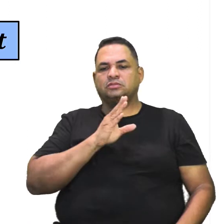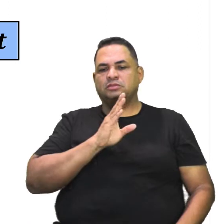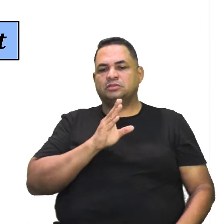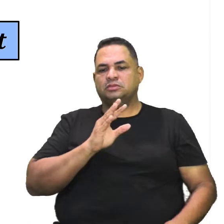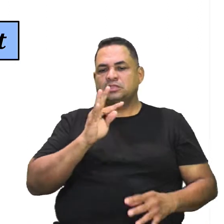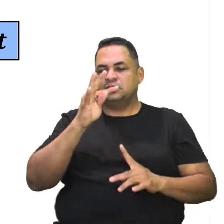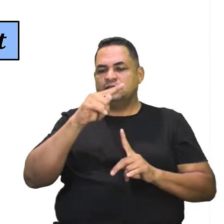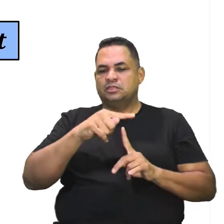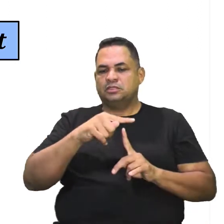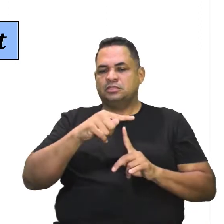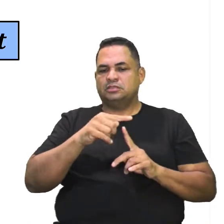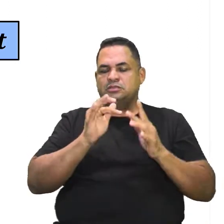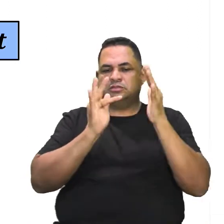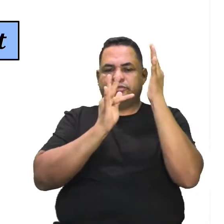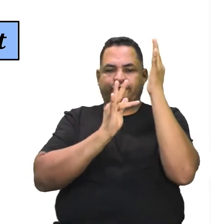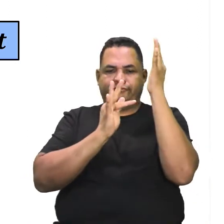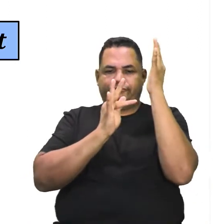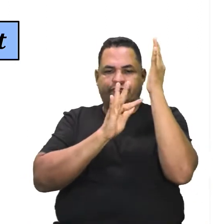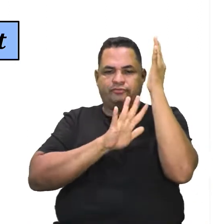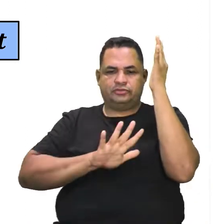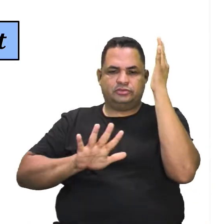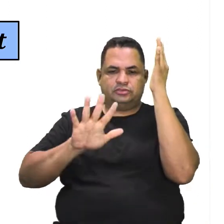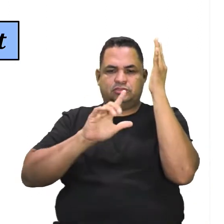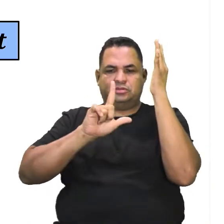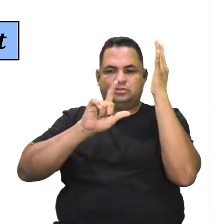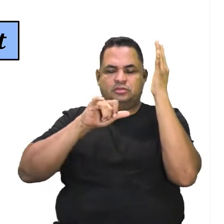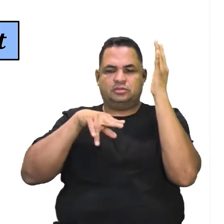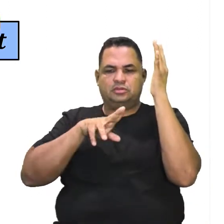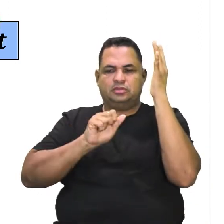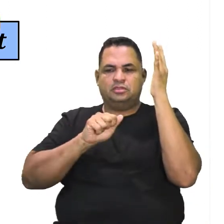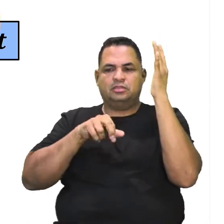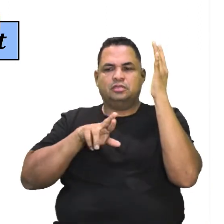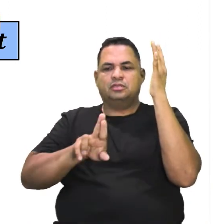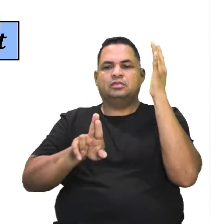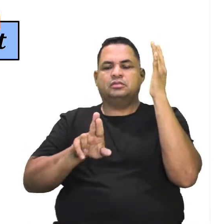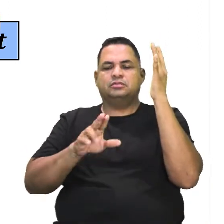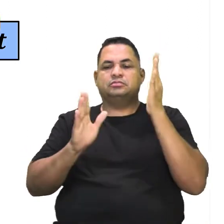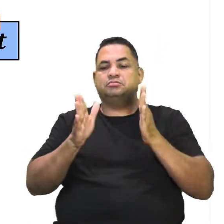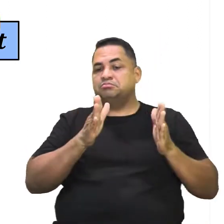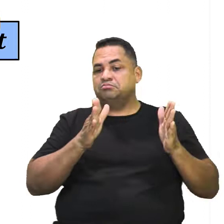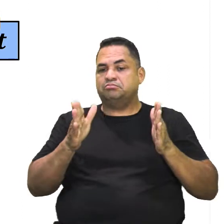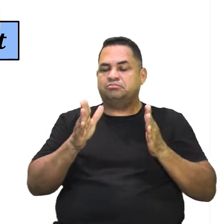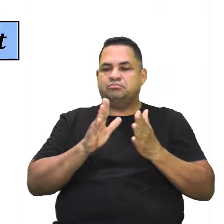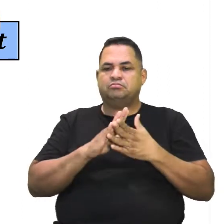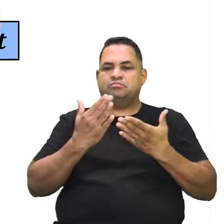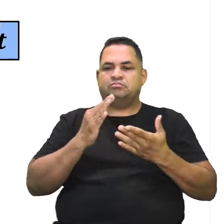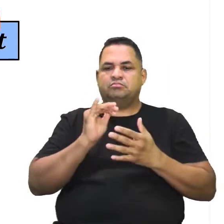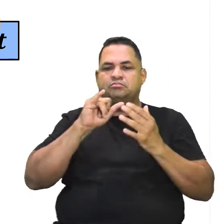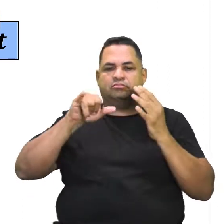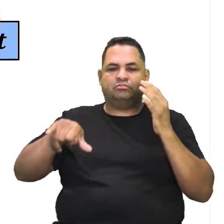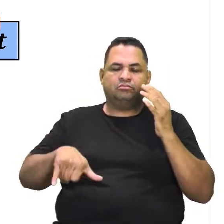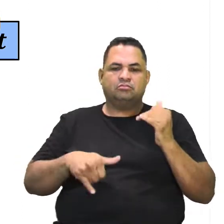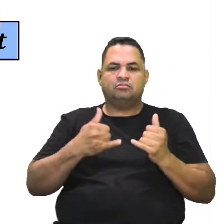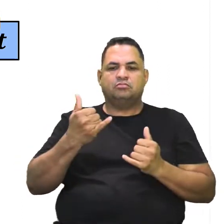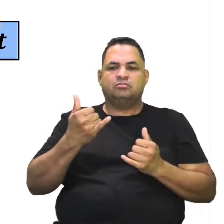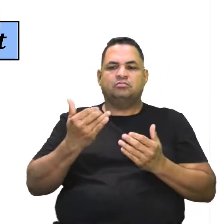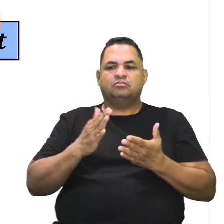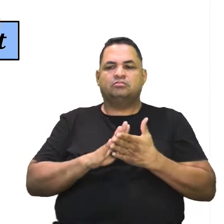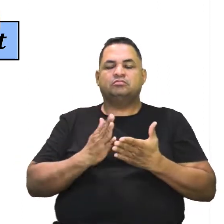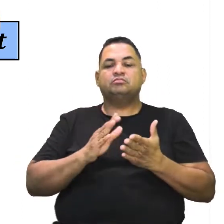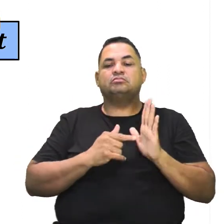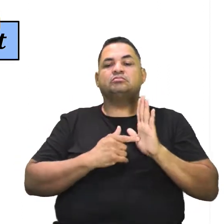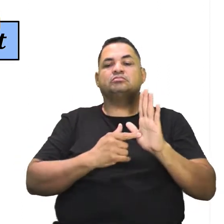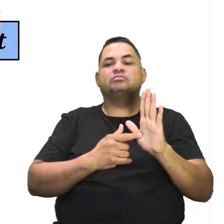chamado de função linear. Estamos em função do tempo. O nosso juro aqui está